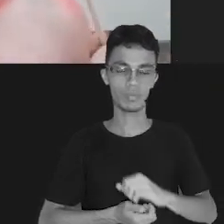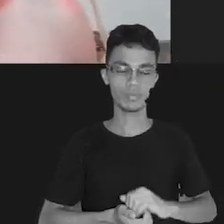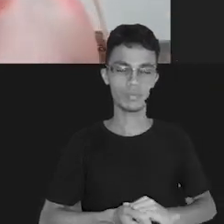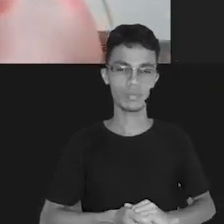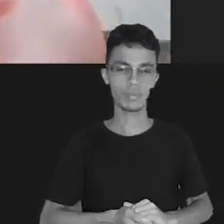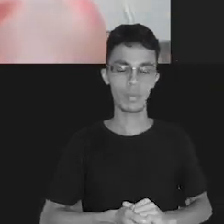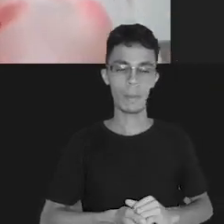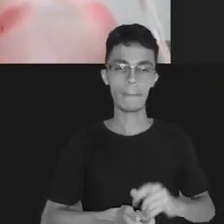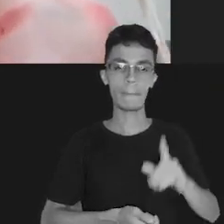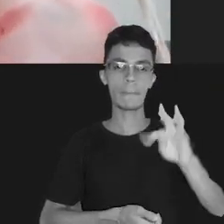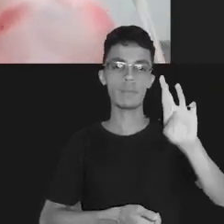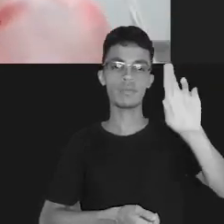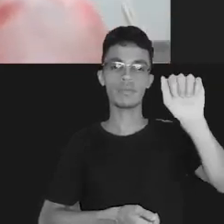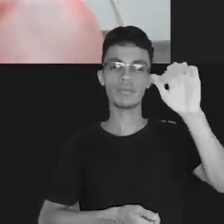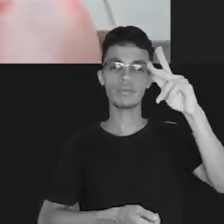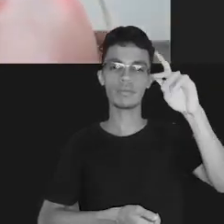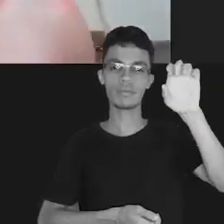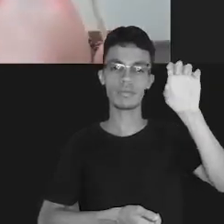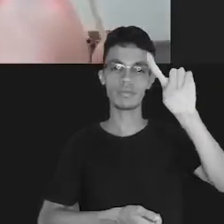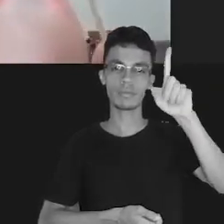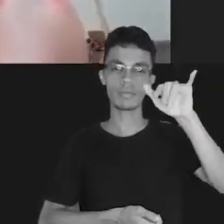No trapézio.